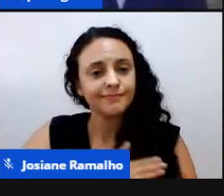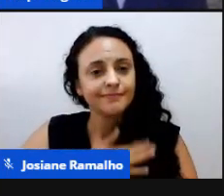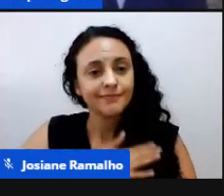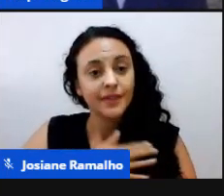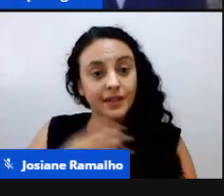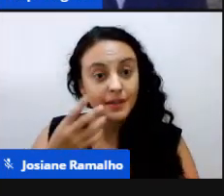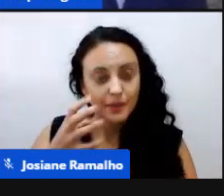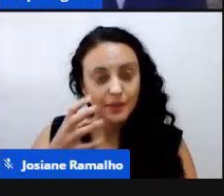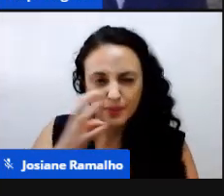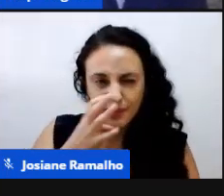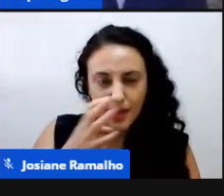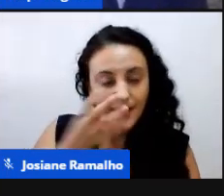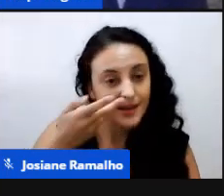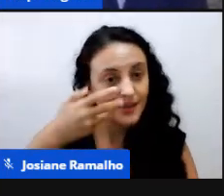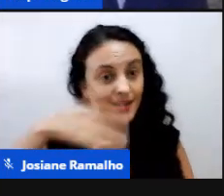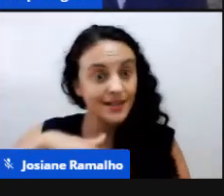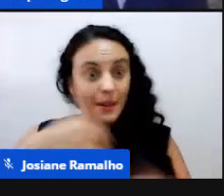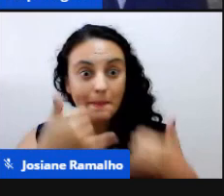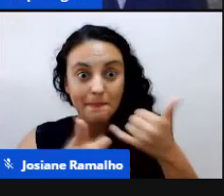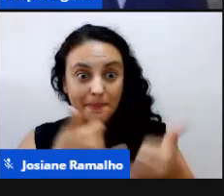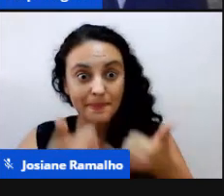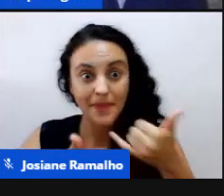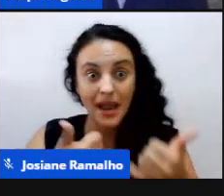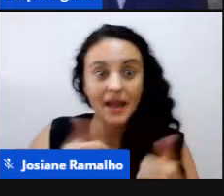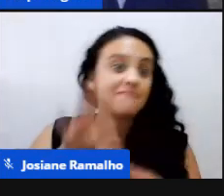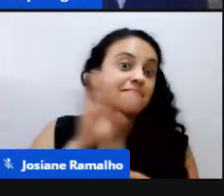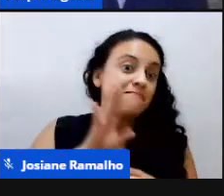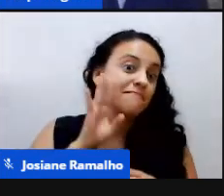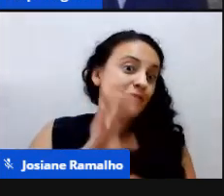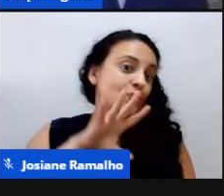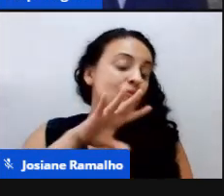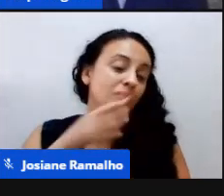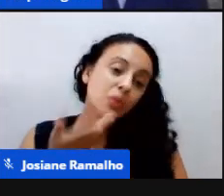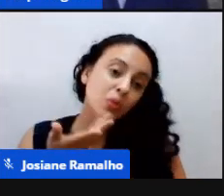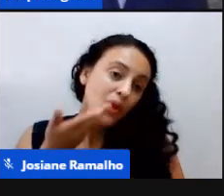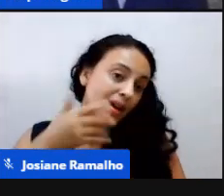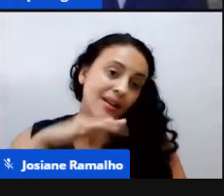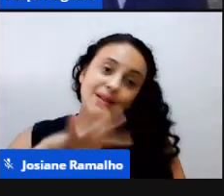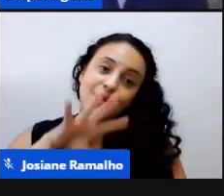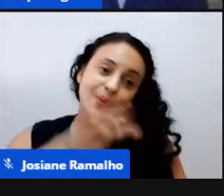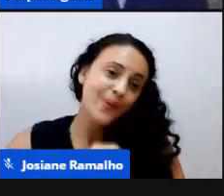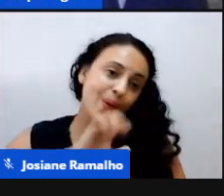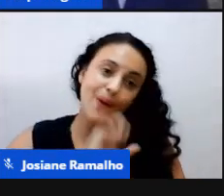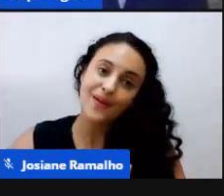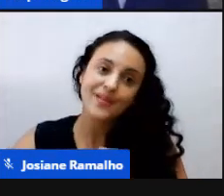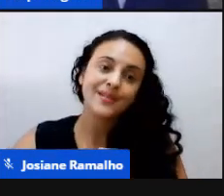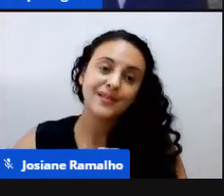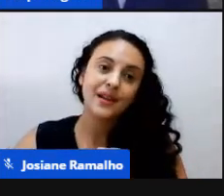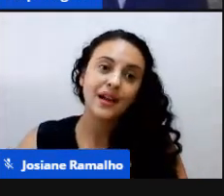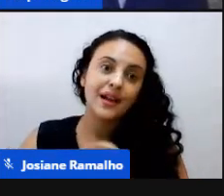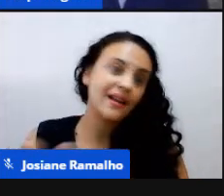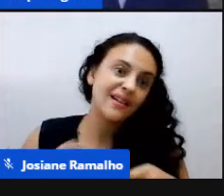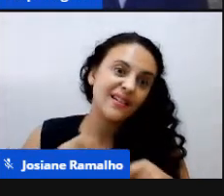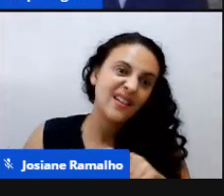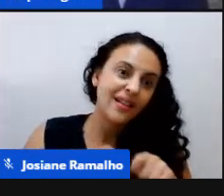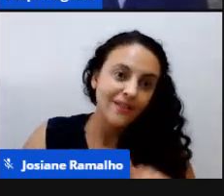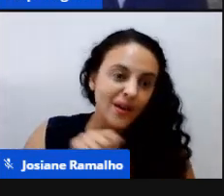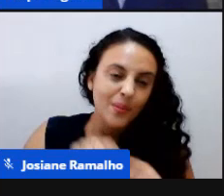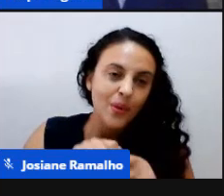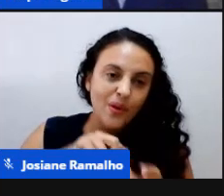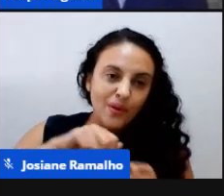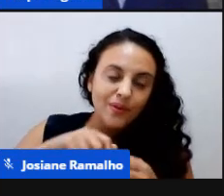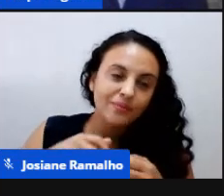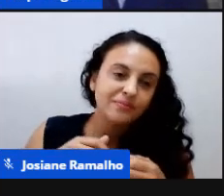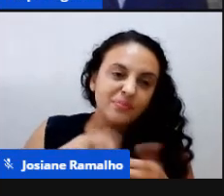se divertindo. E para eles, a gente sabe que a criança pequena, tudo ele se diverte. Você fala, Vamos gatinhar, ele quer gatinhar. Vamos pular